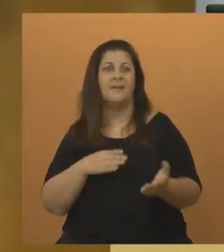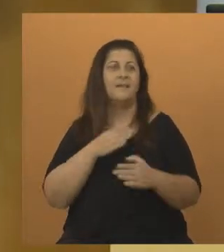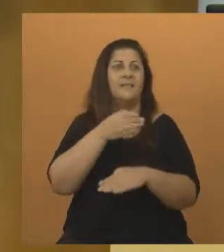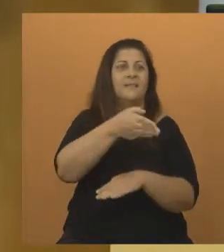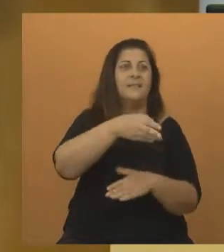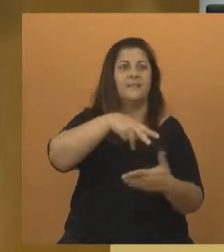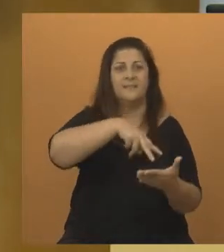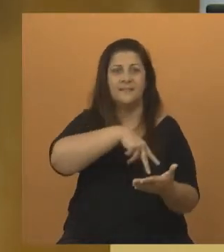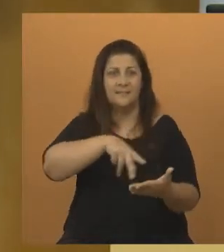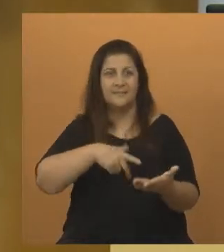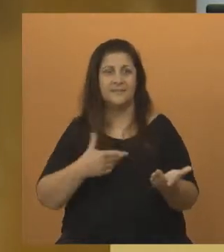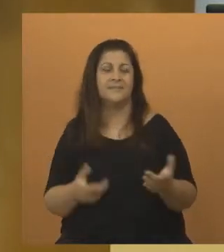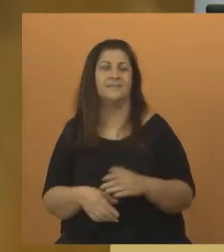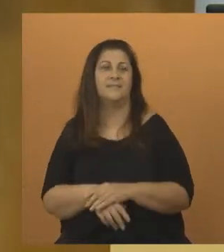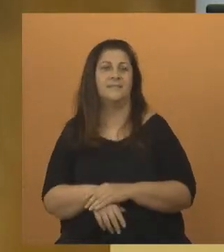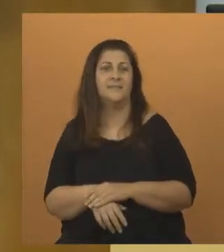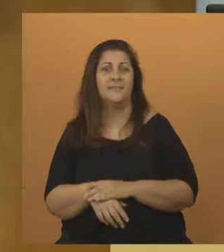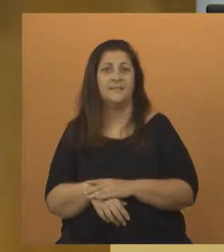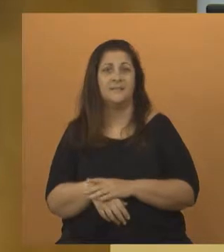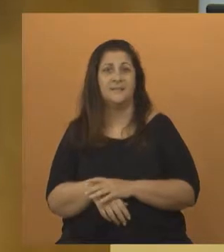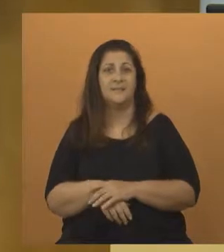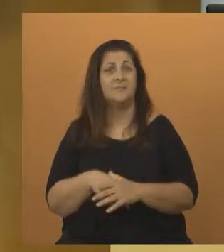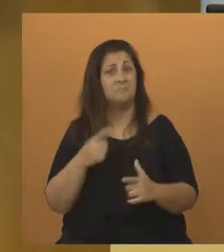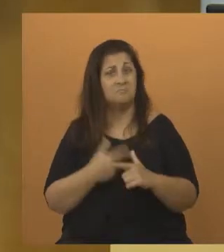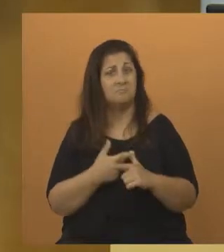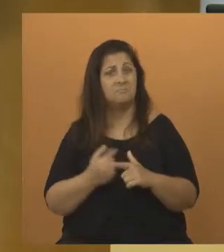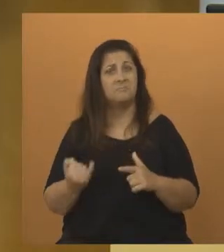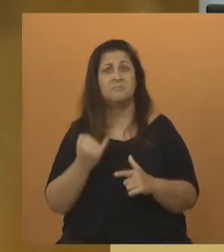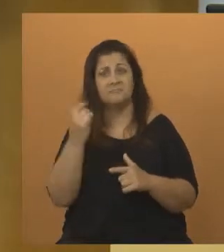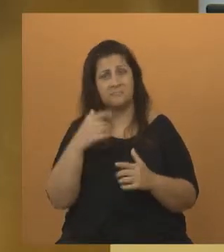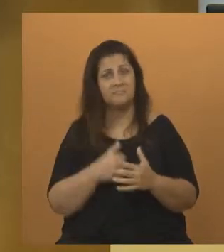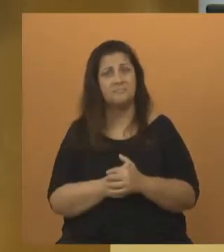dançar. Você entendeu? Porque isso é importante